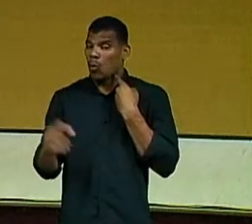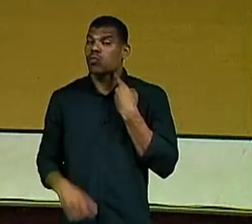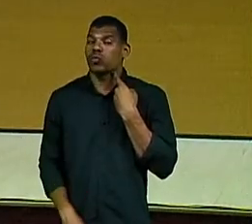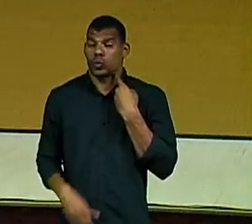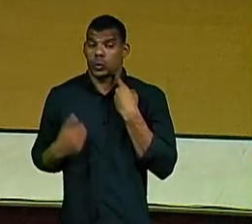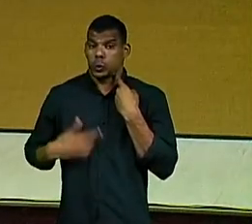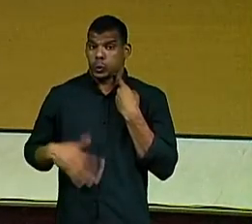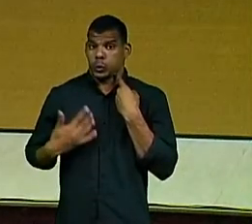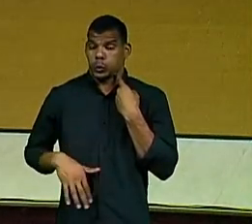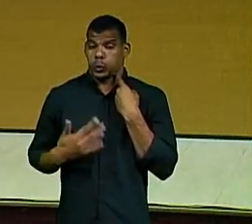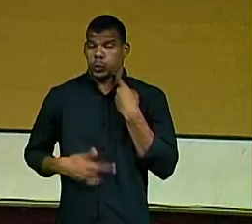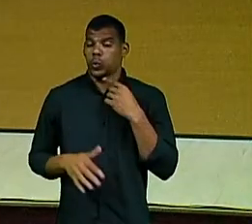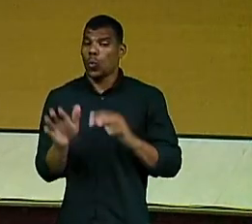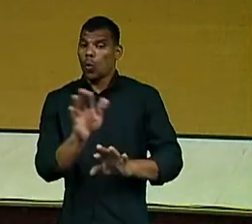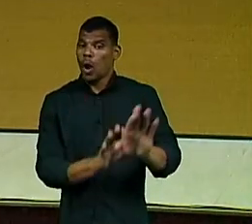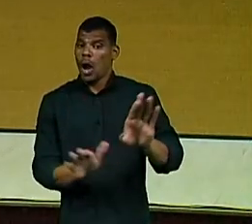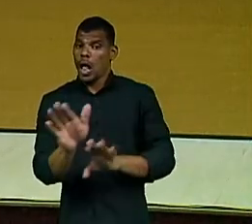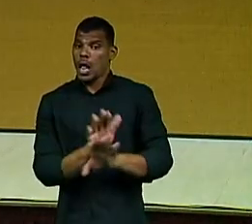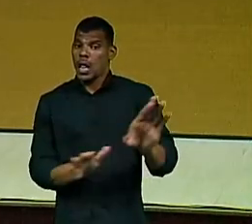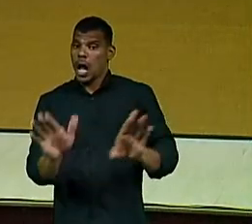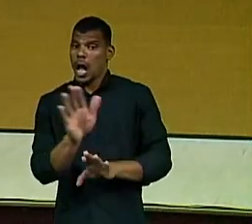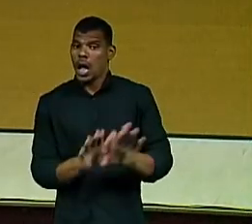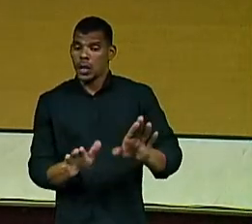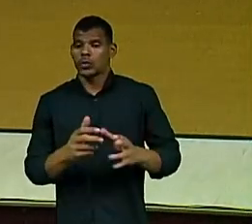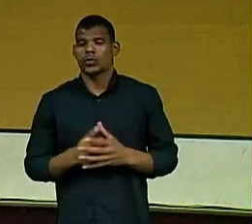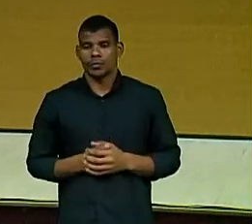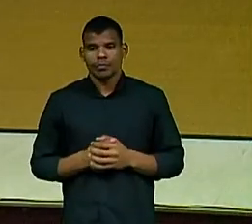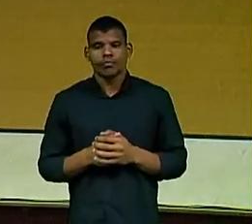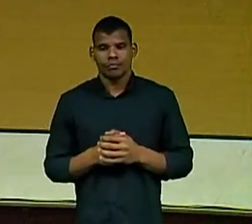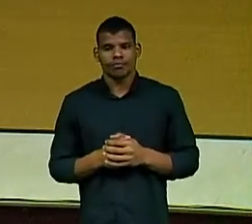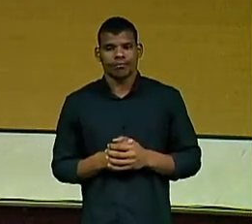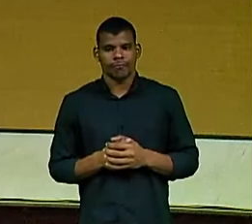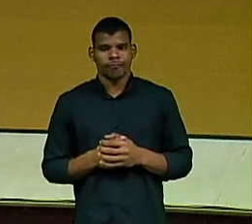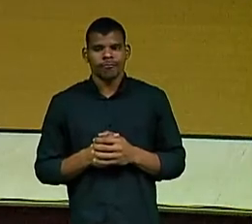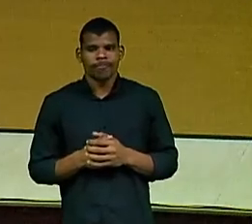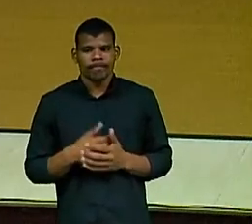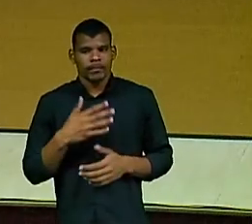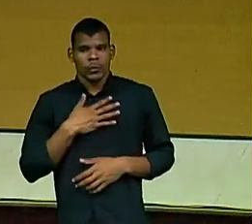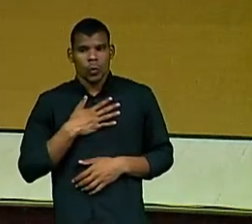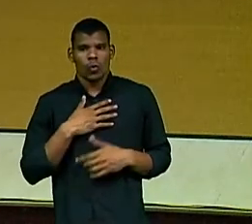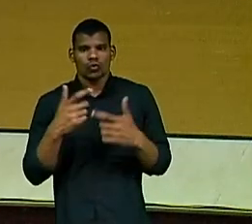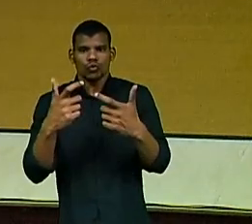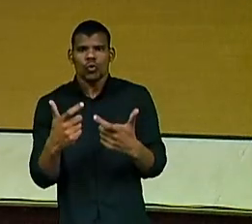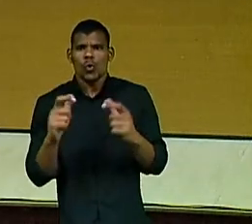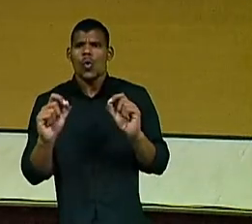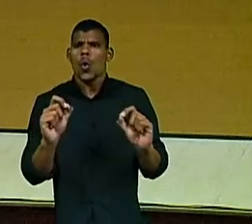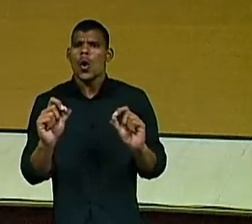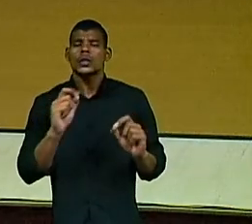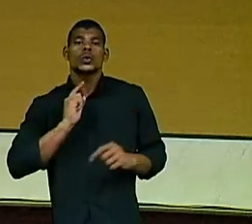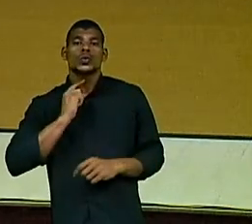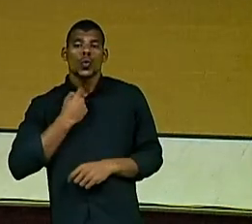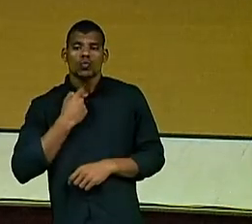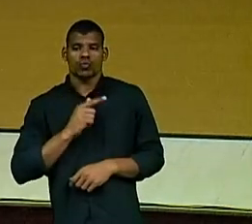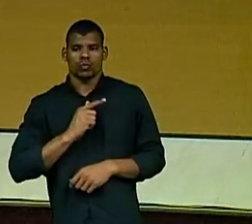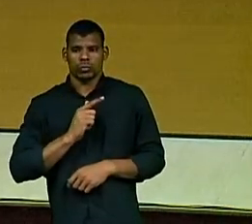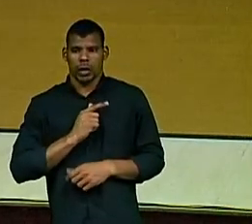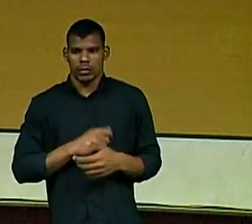geralmente indicam que tem uma poluiçãozinha elas gostam de um local um pouquinho poluído diferente